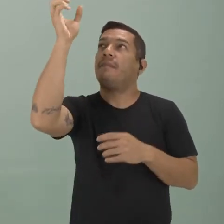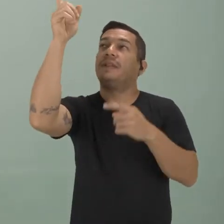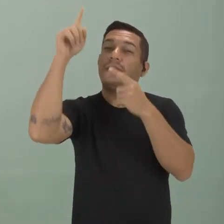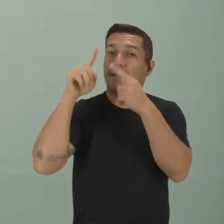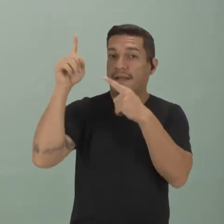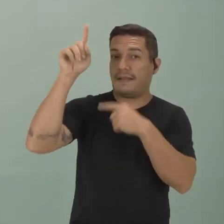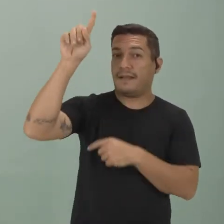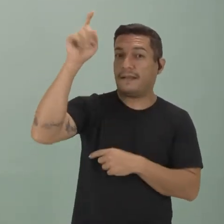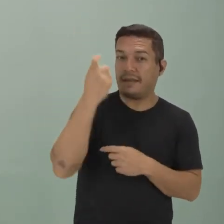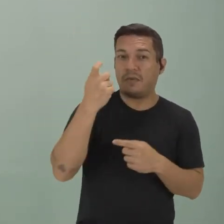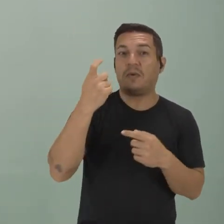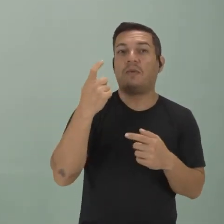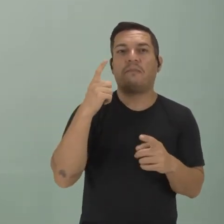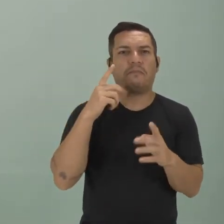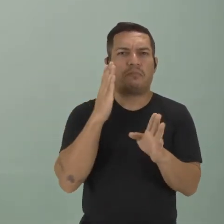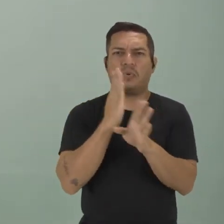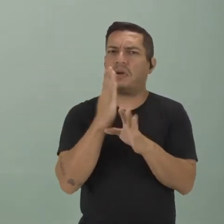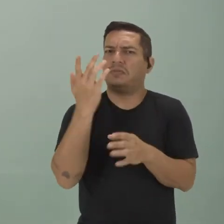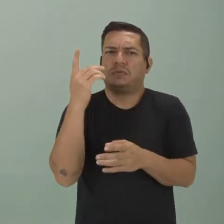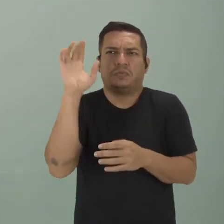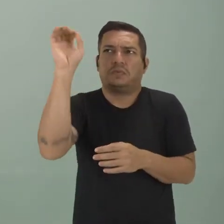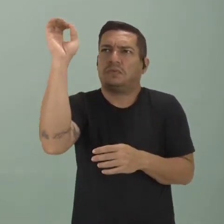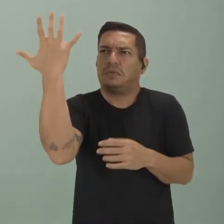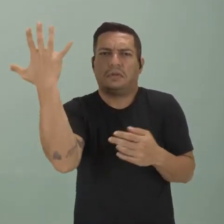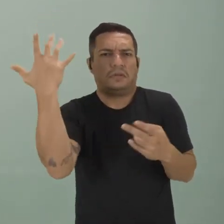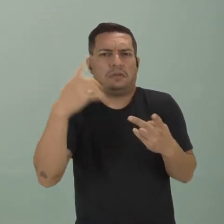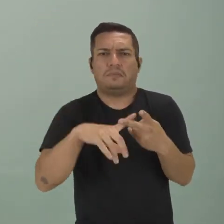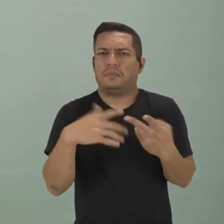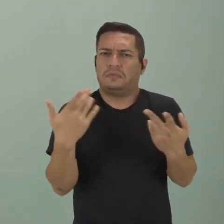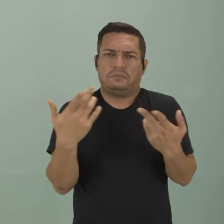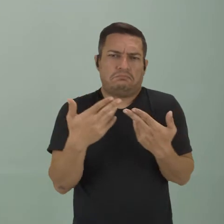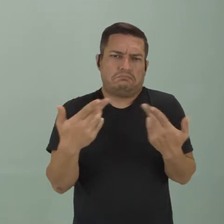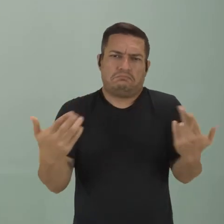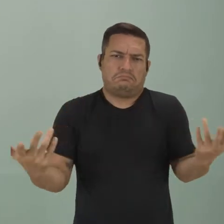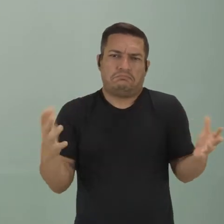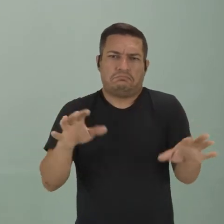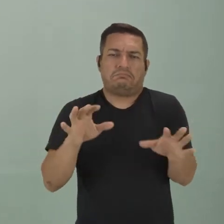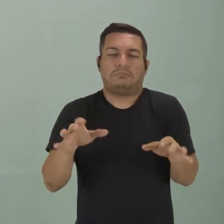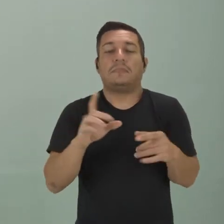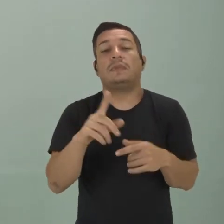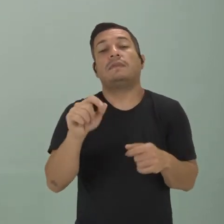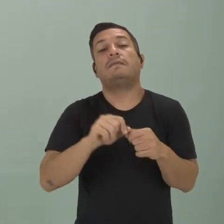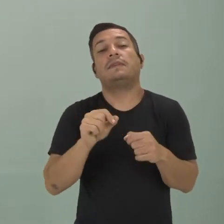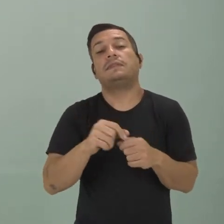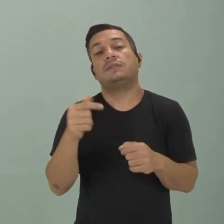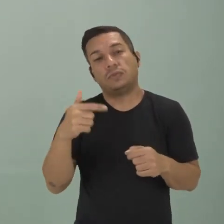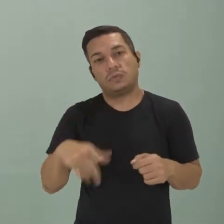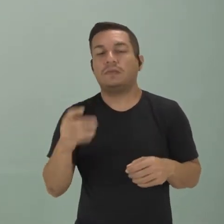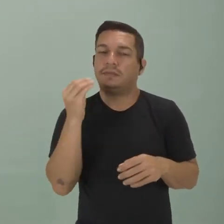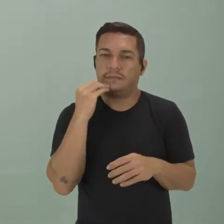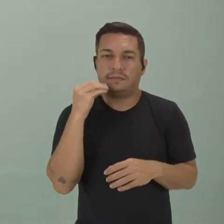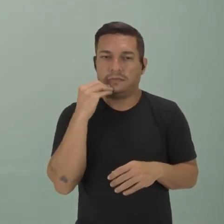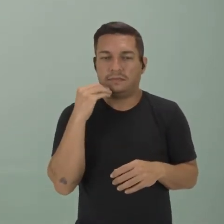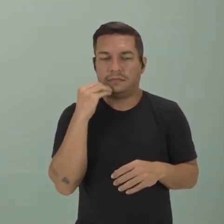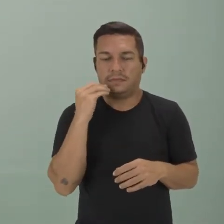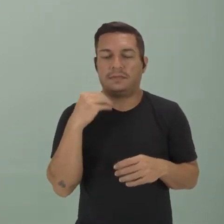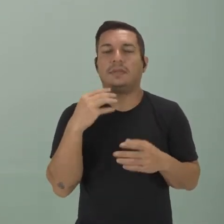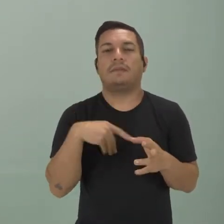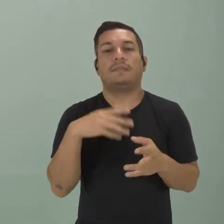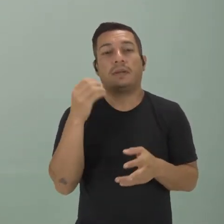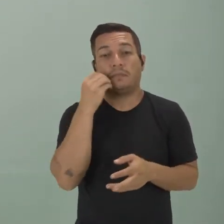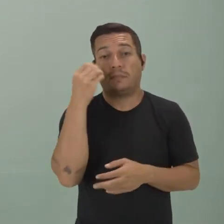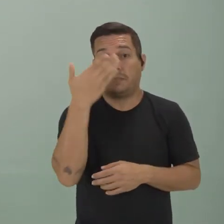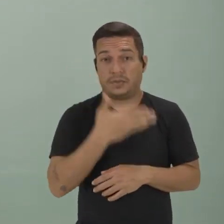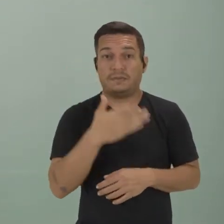por outro motivo, por muito uso de tempo ou algo desse tipo. E aí você vai ter que fazer novas